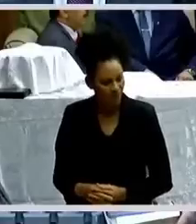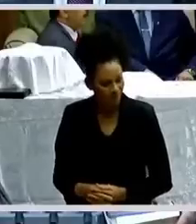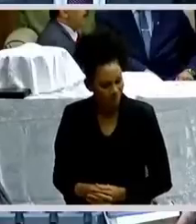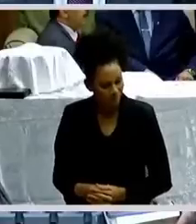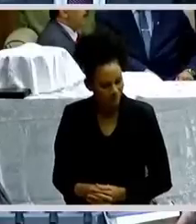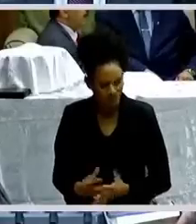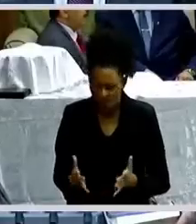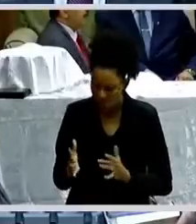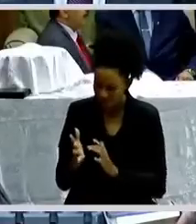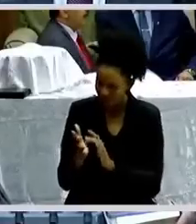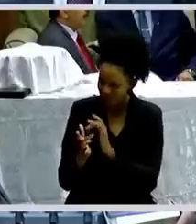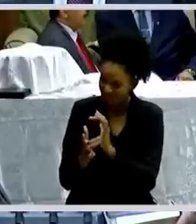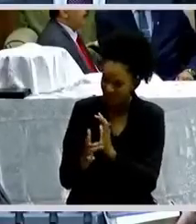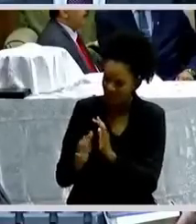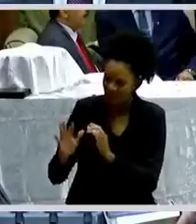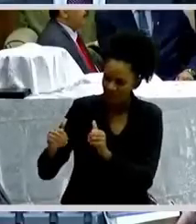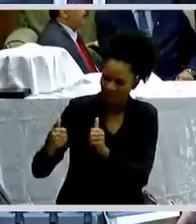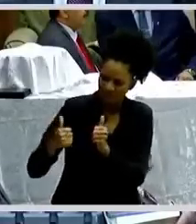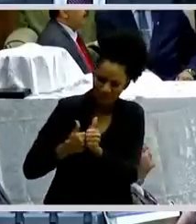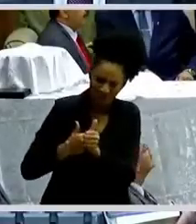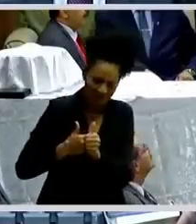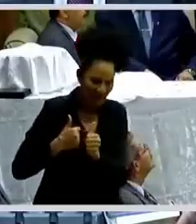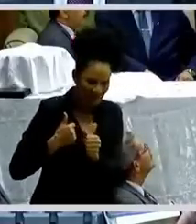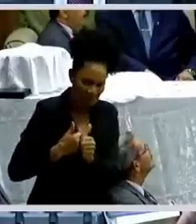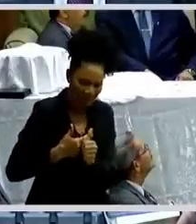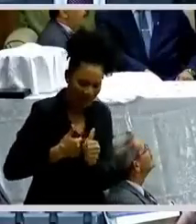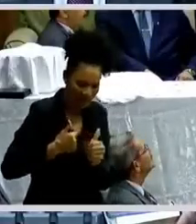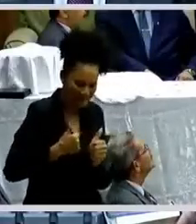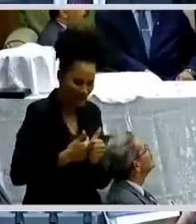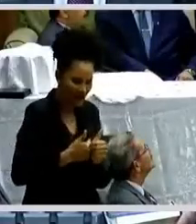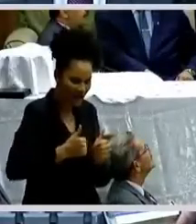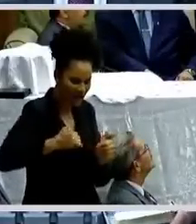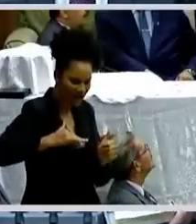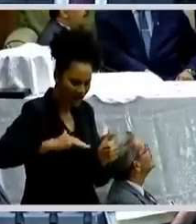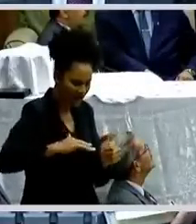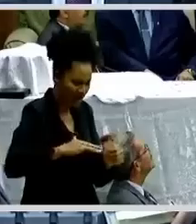Aí Jesus começa vindo rasgando de lá.